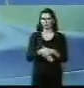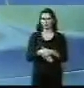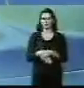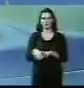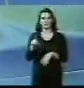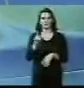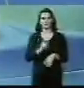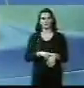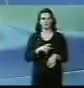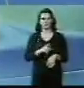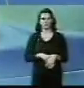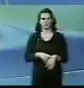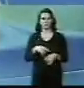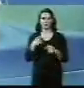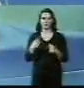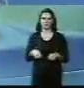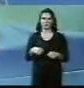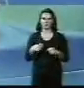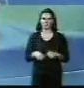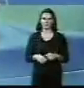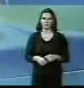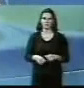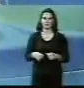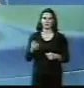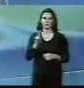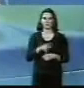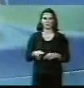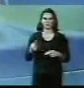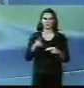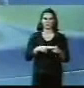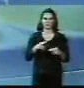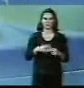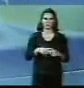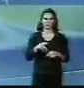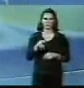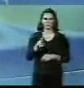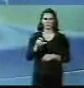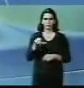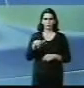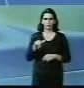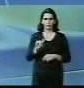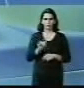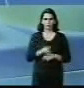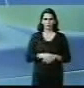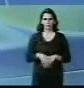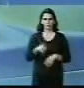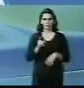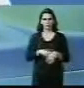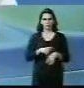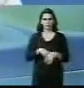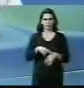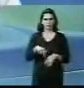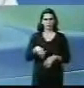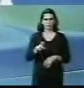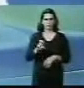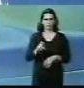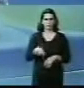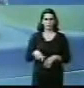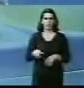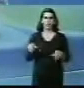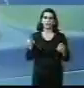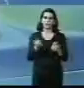E isso é um fator determinante dentro da otimização de um servidor de proxy. né, o tempo de cache. Questões também